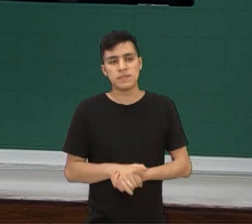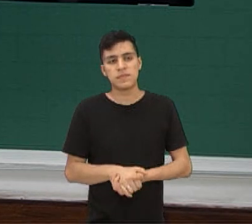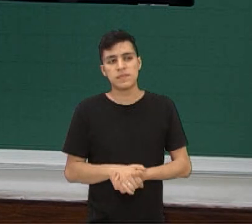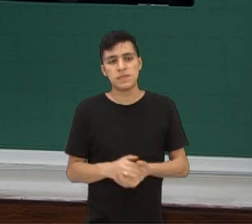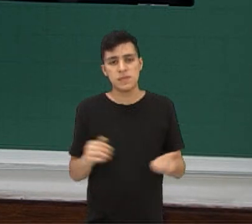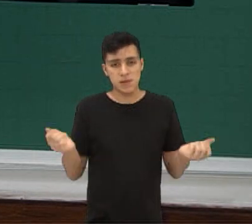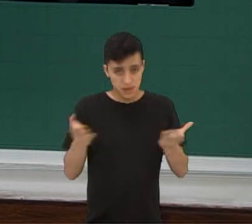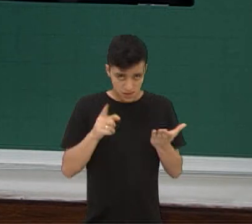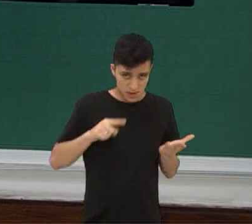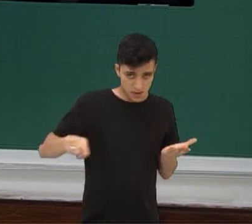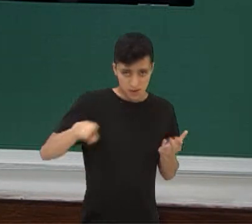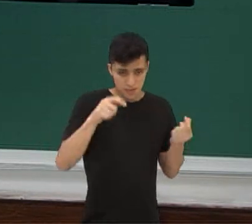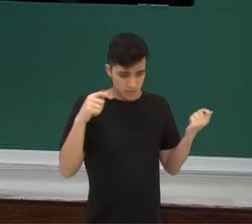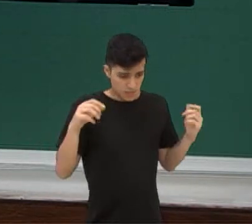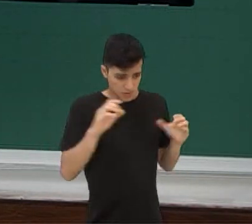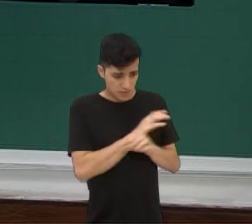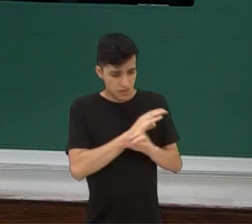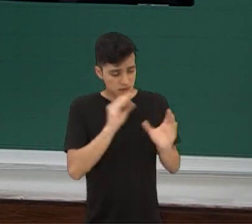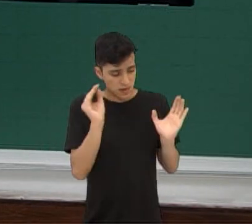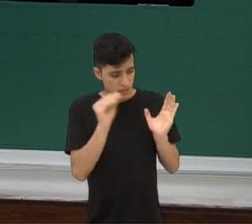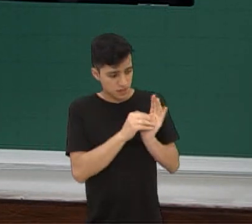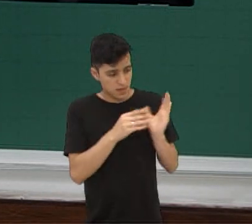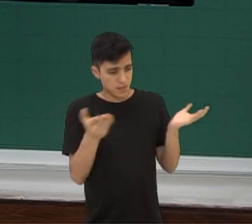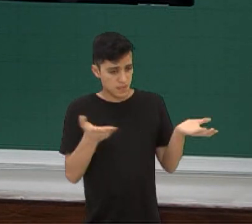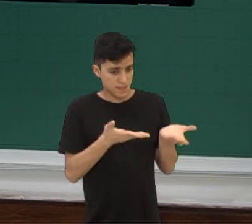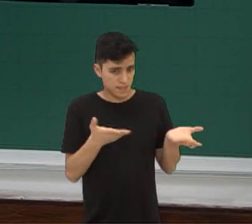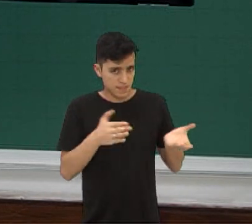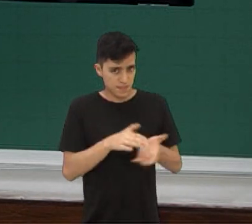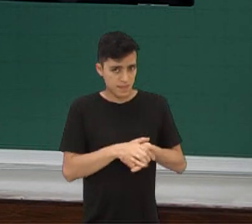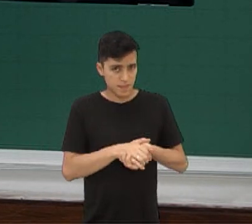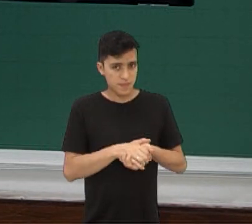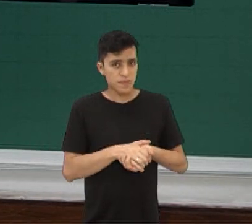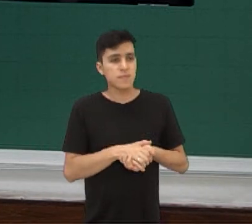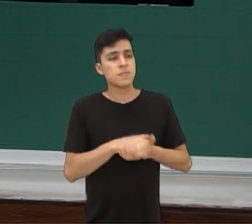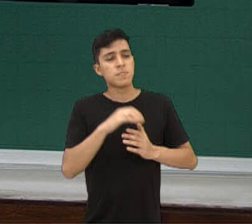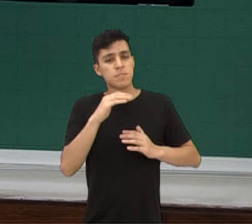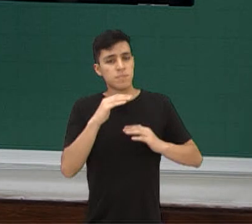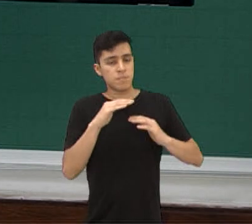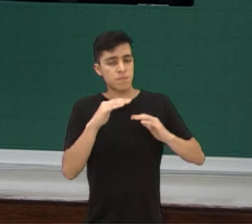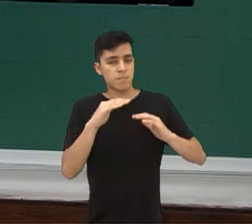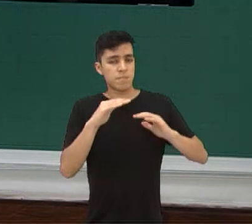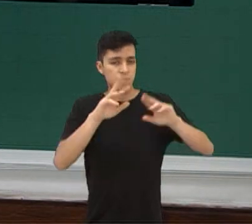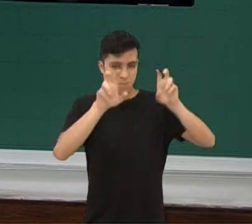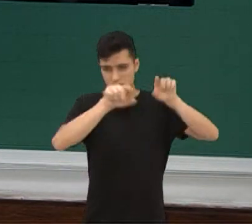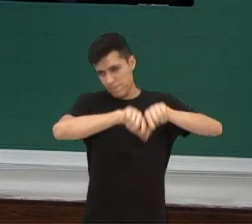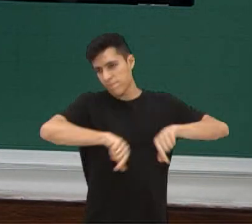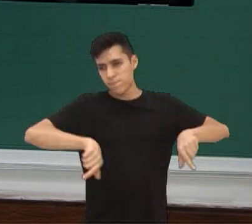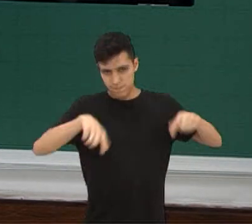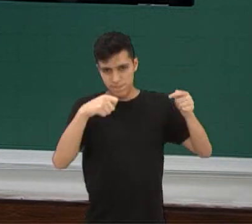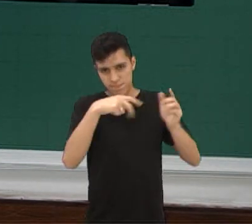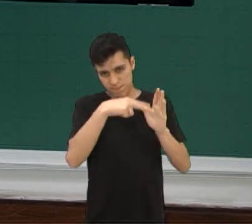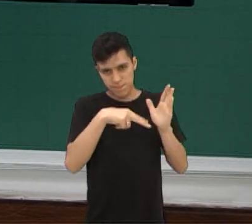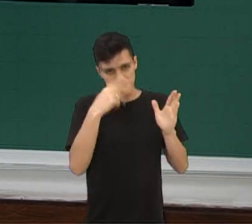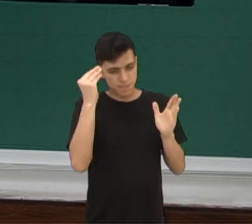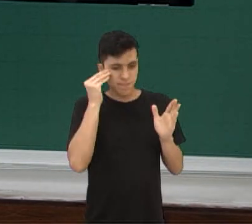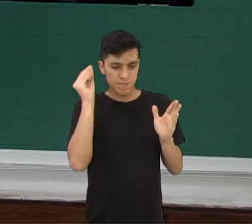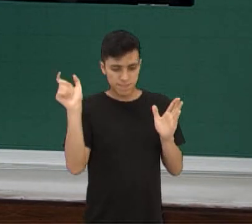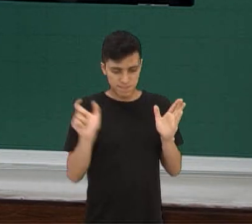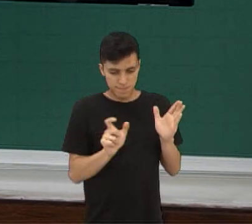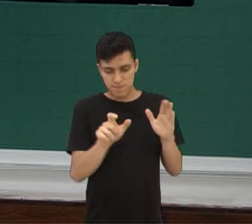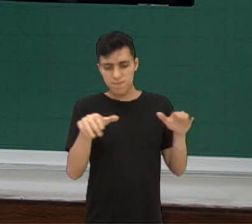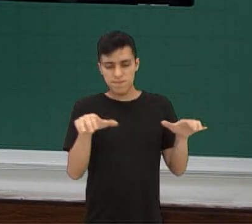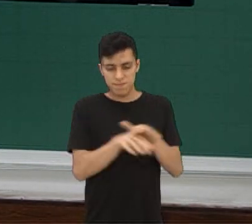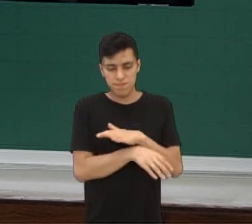vocês vão ter que completar com o se ha puesto ou se ha convertido, um profissional tão bueno como seu abuelo. Basta